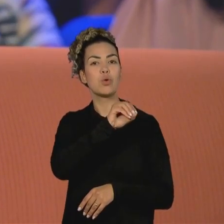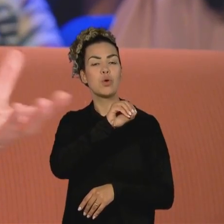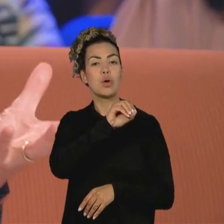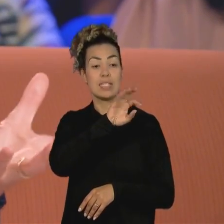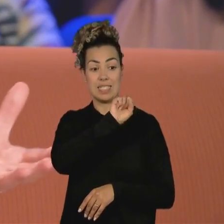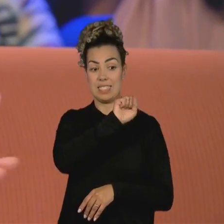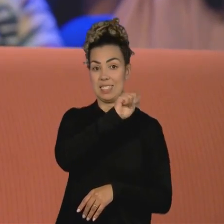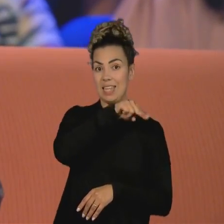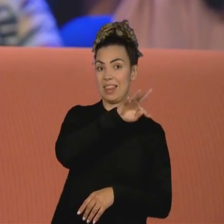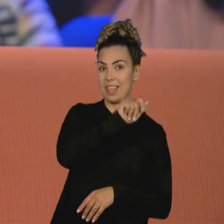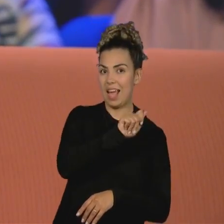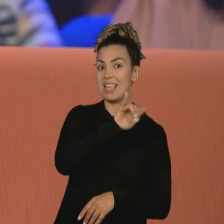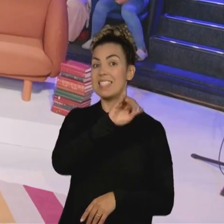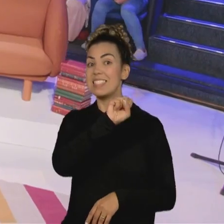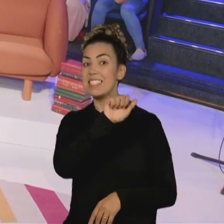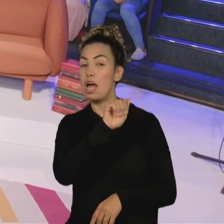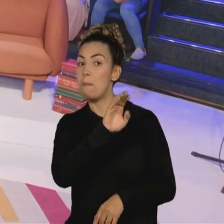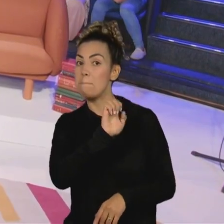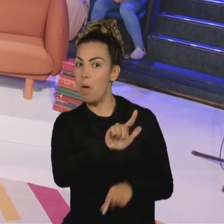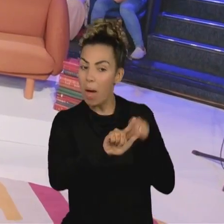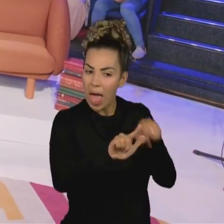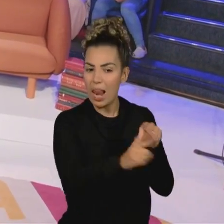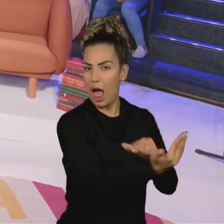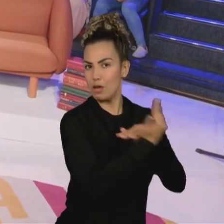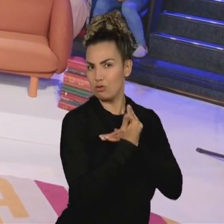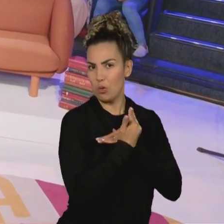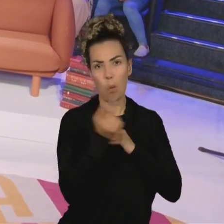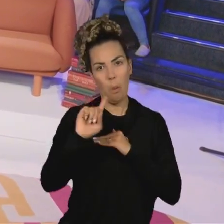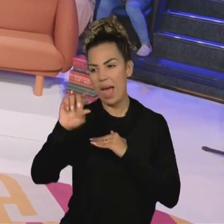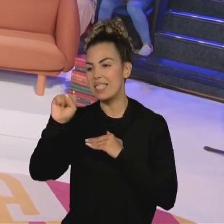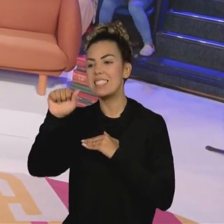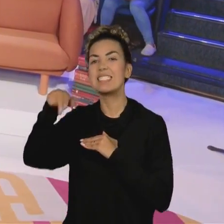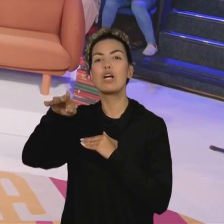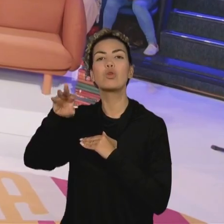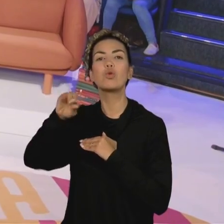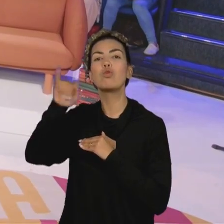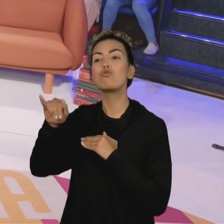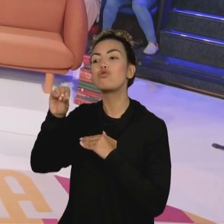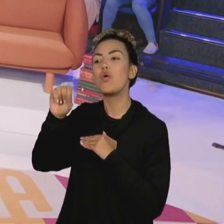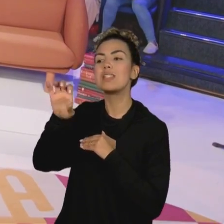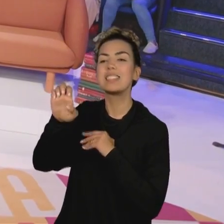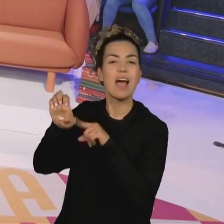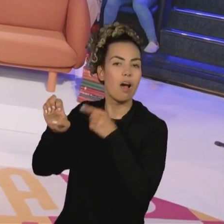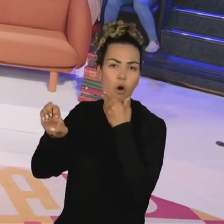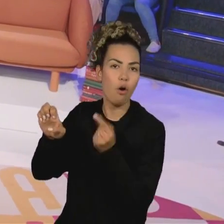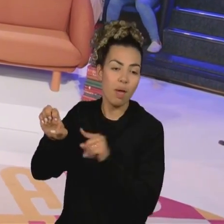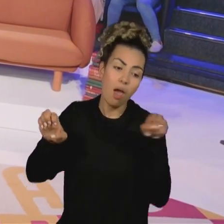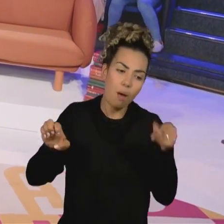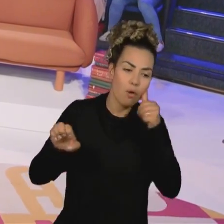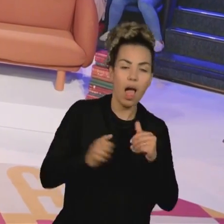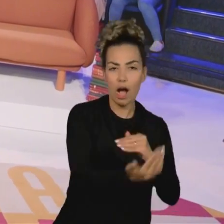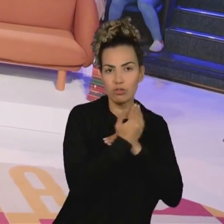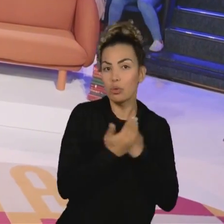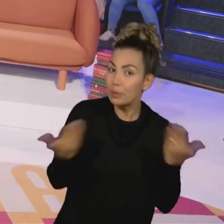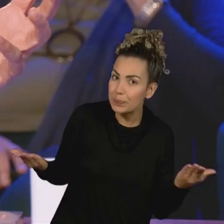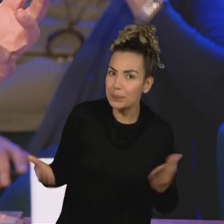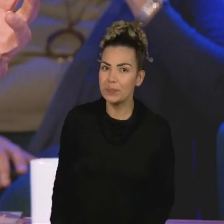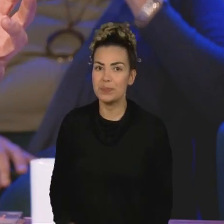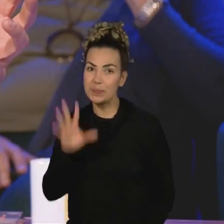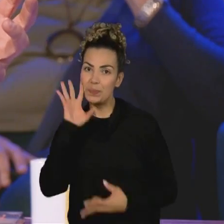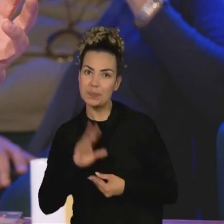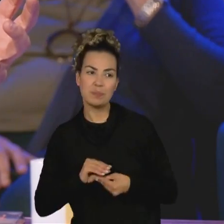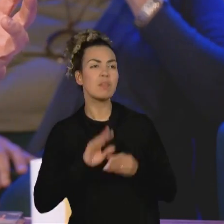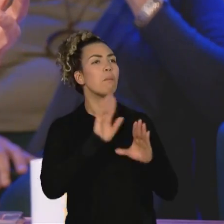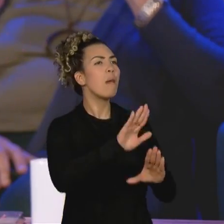divina estava operando a meu favor. O Gabriel Marcel, ele dizia que o mundo é dividido entre duas categorias, os magoados e